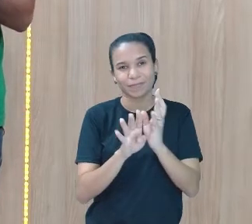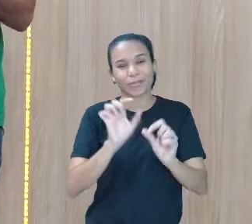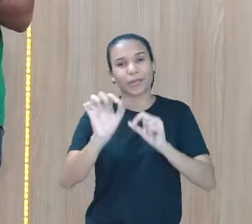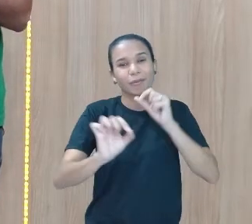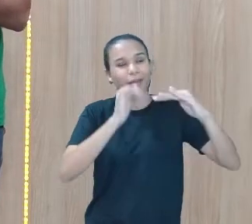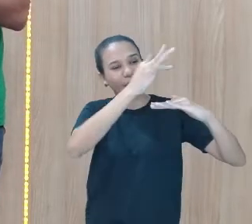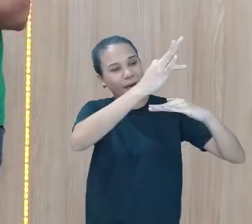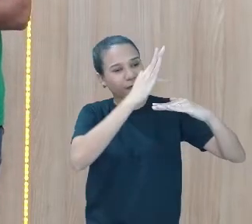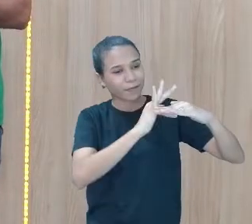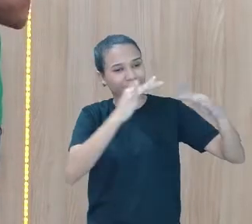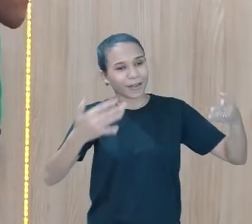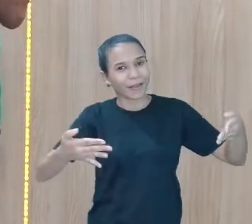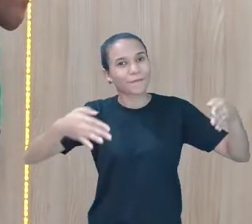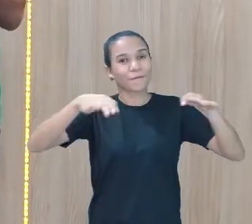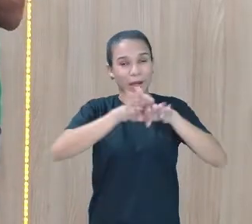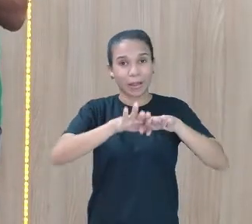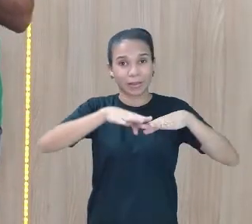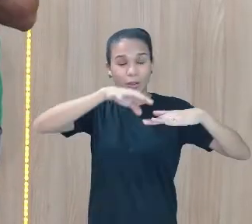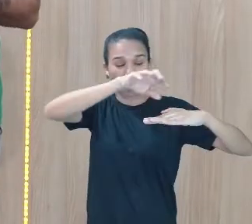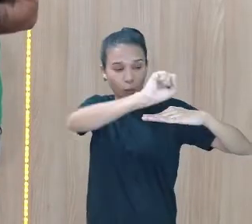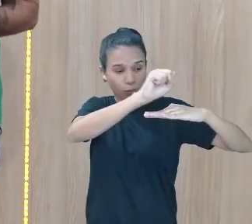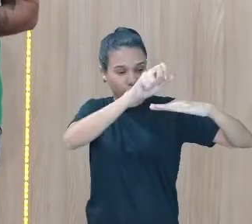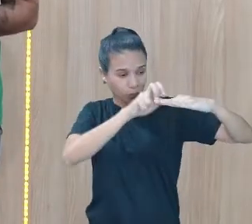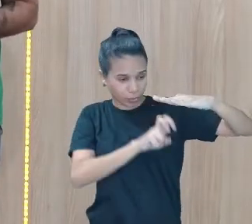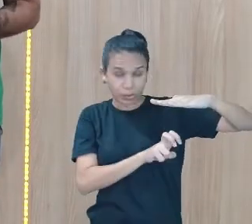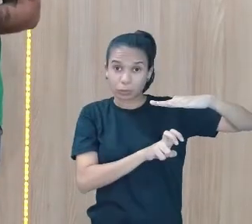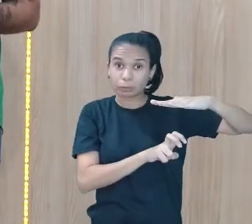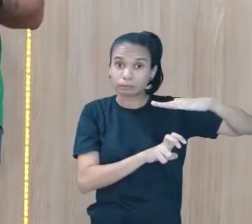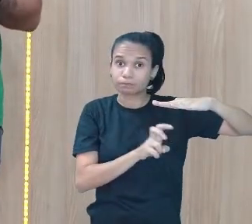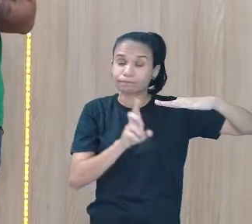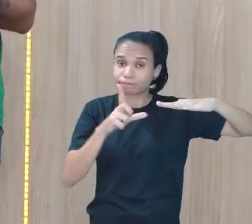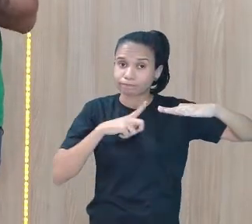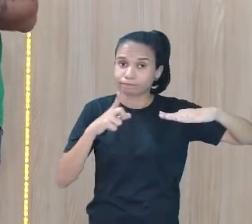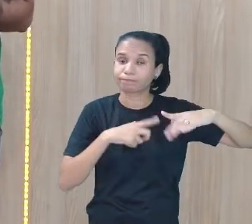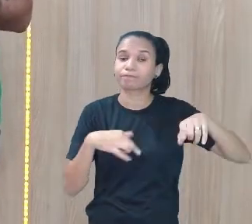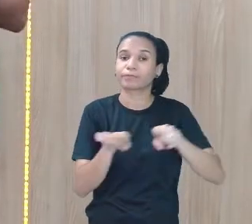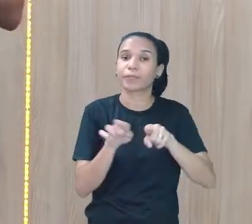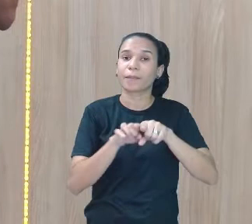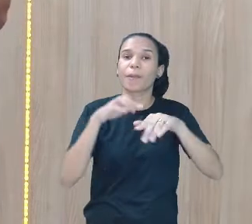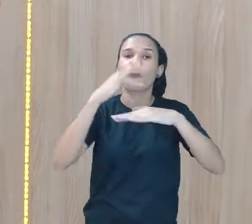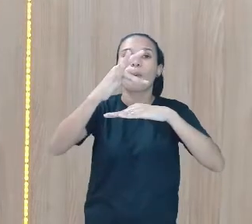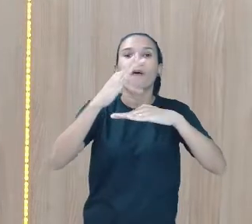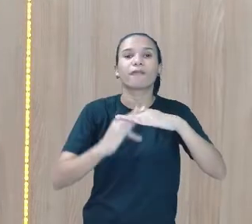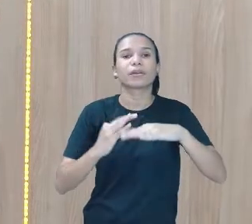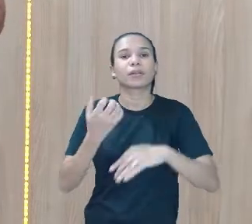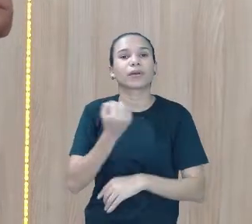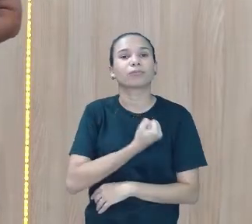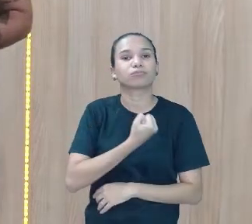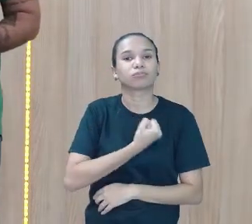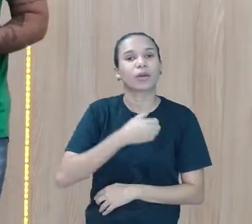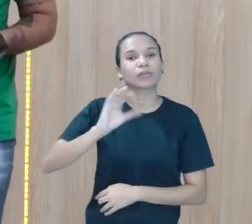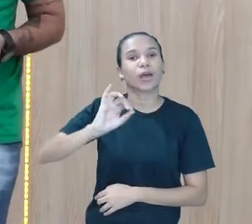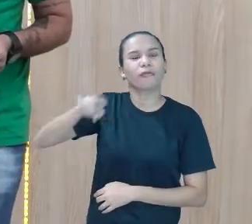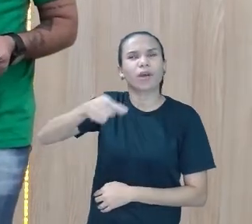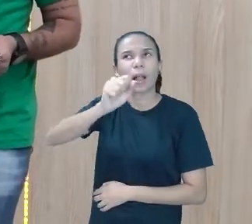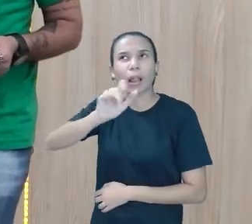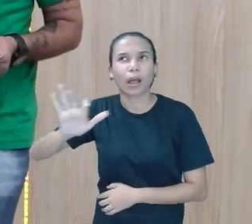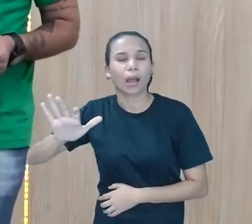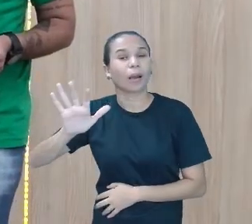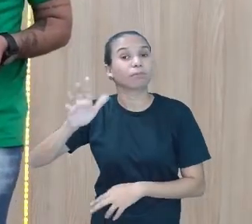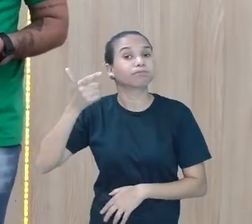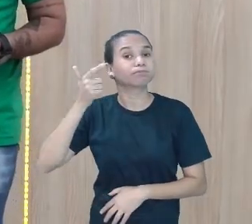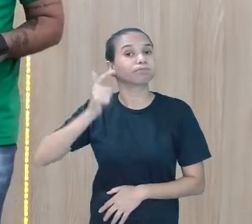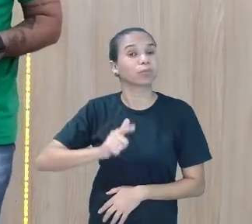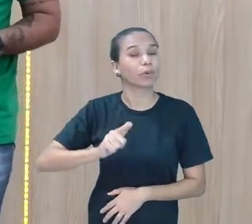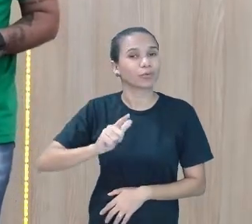fração equivalente a 8 sobre 5, que ela seja uma fração decimal. Então, no caso, para ser